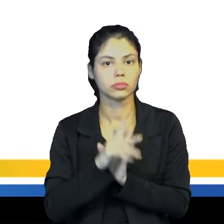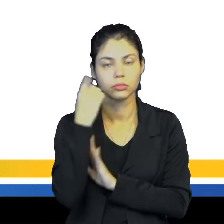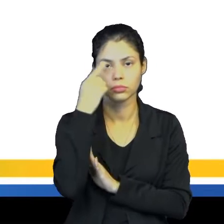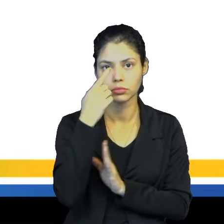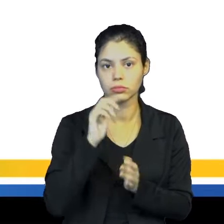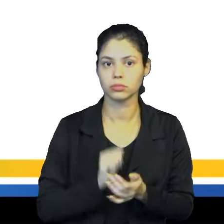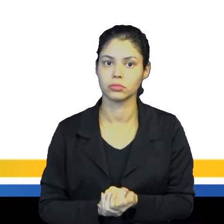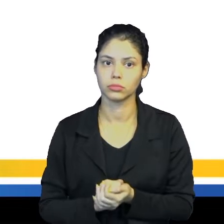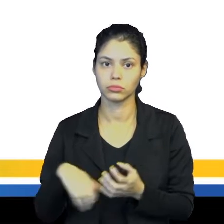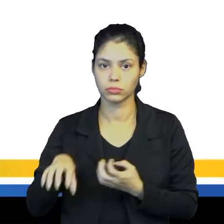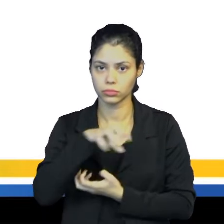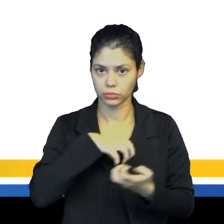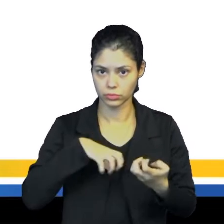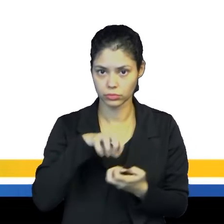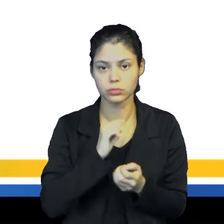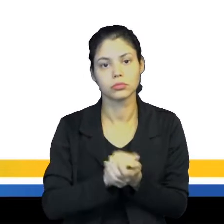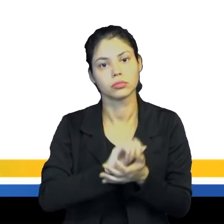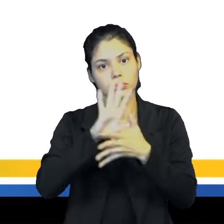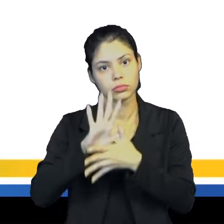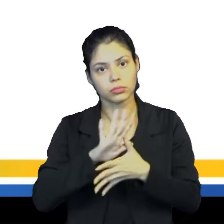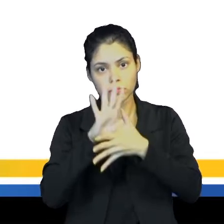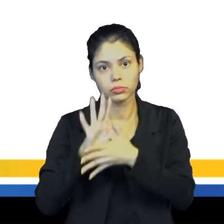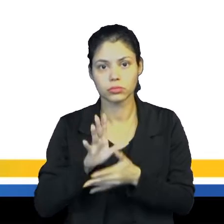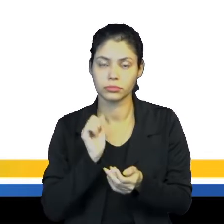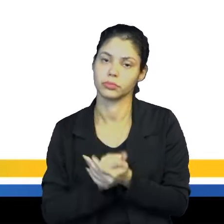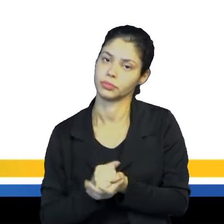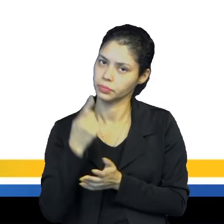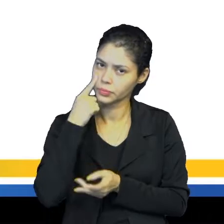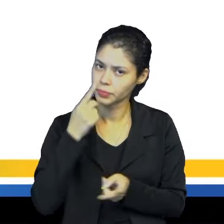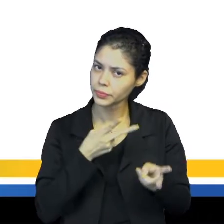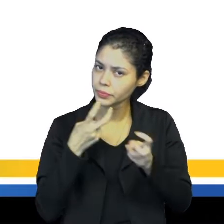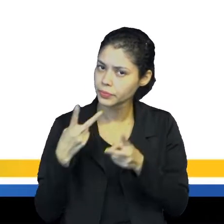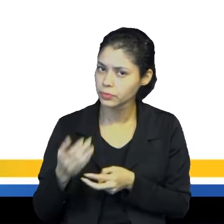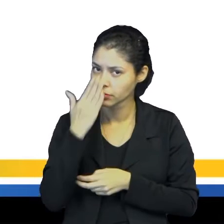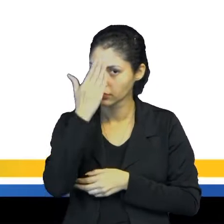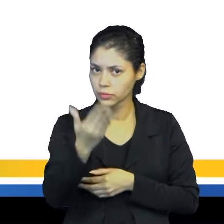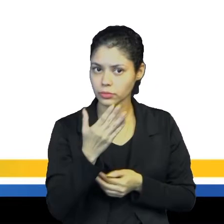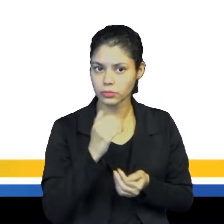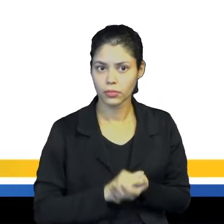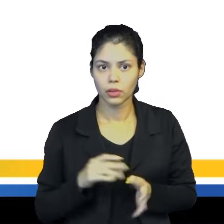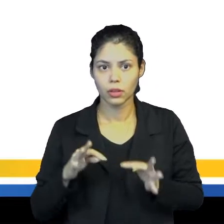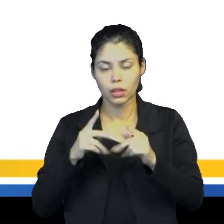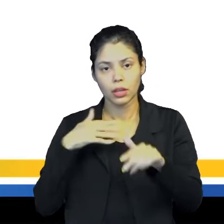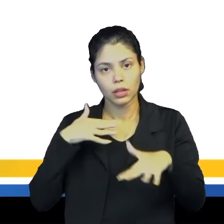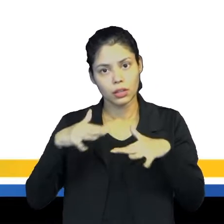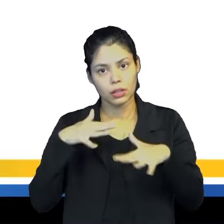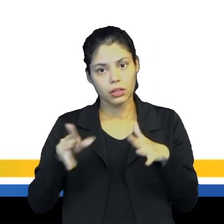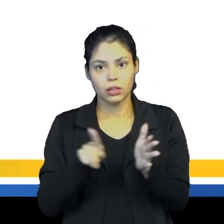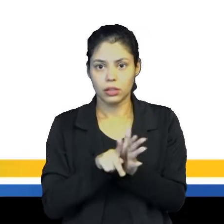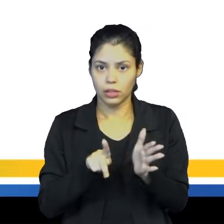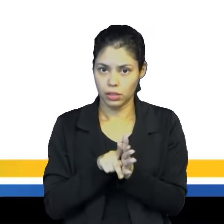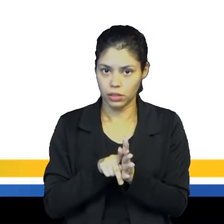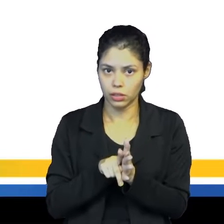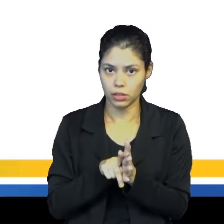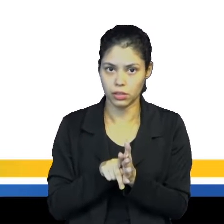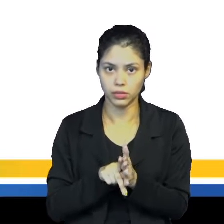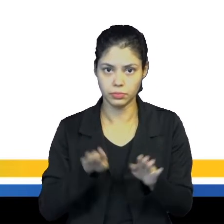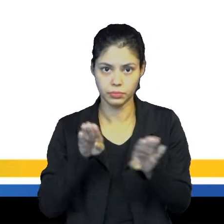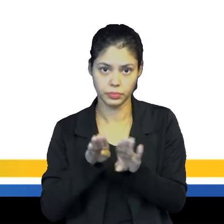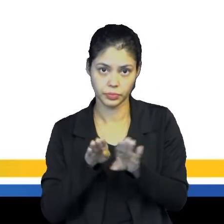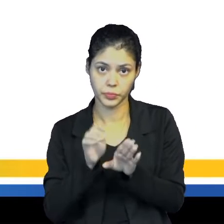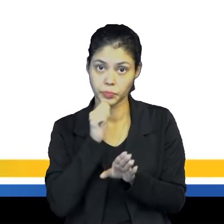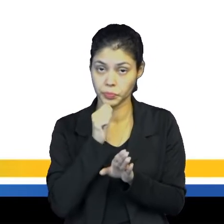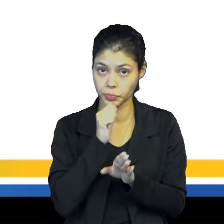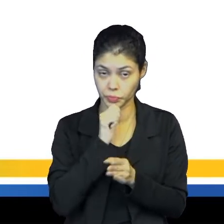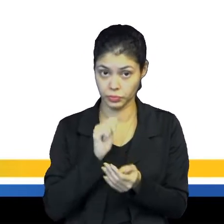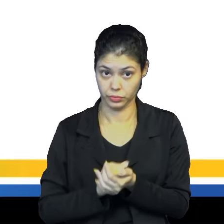processos revolucionários na América Espanhola, percebemos que os crioulos estavam à frente de quase todos os movimentos independentistas, com exceção